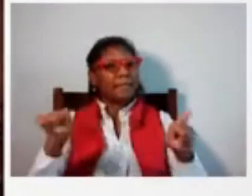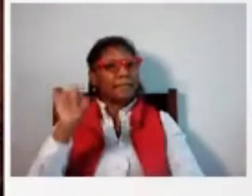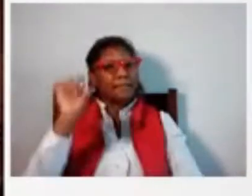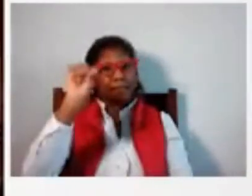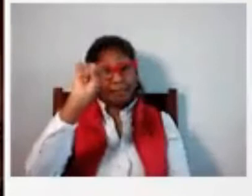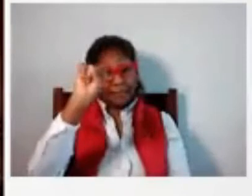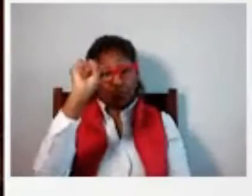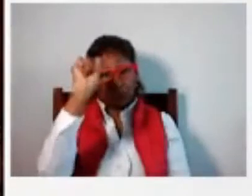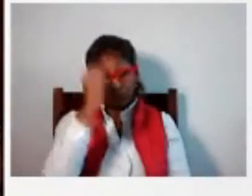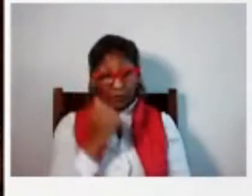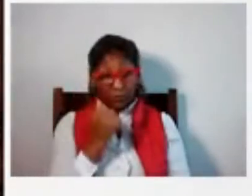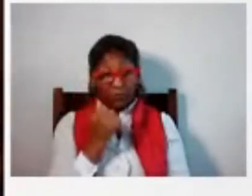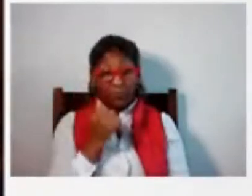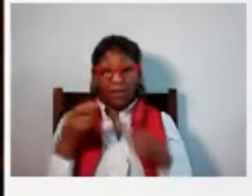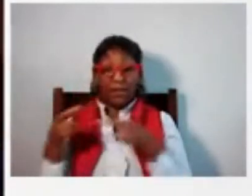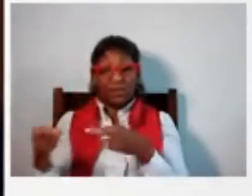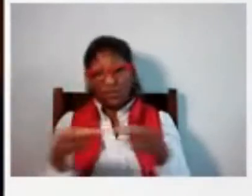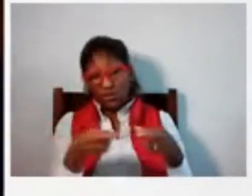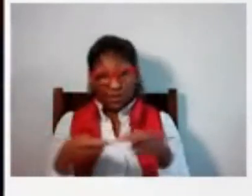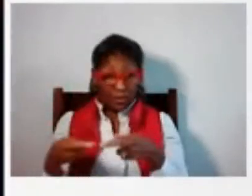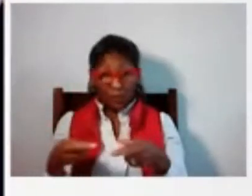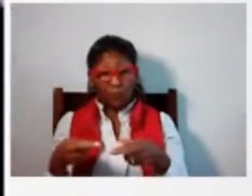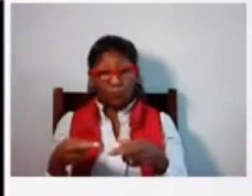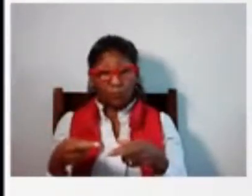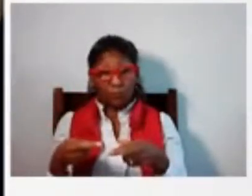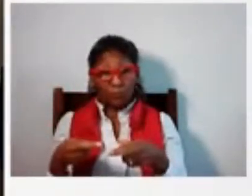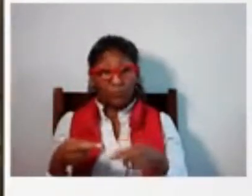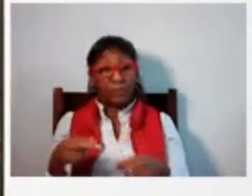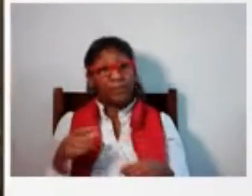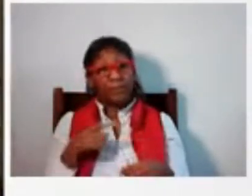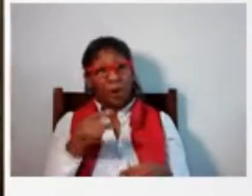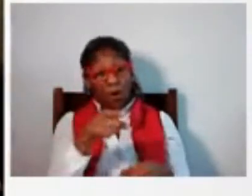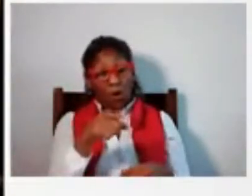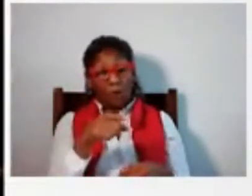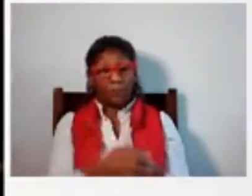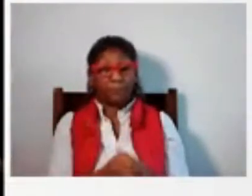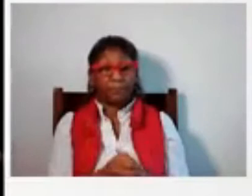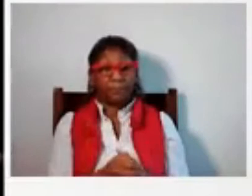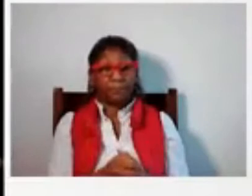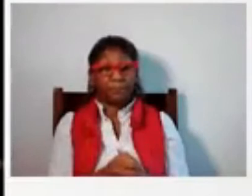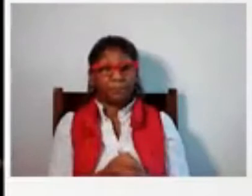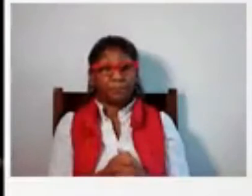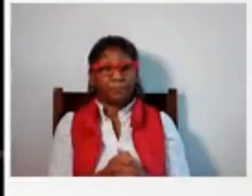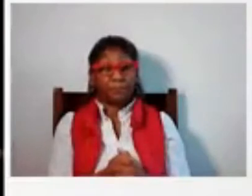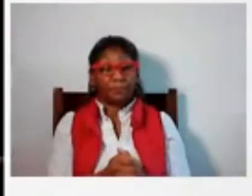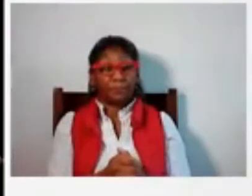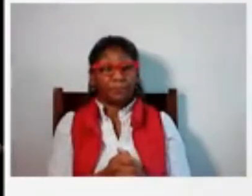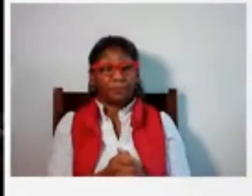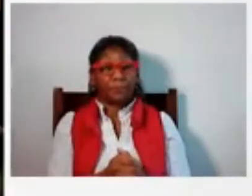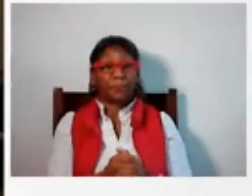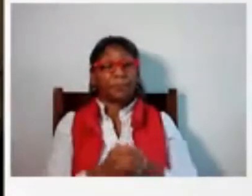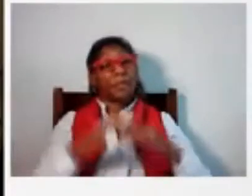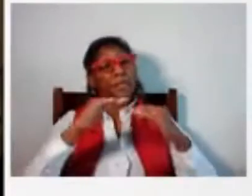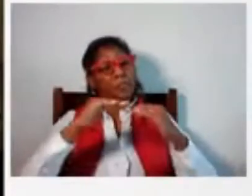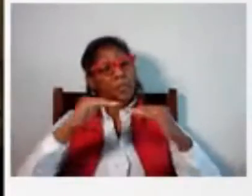Ângelo, né, a região, a macro-região missioneira, nós estamos observando aqui uma estabilidade